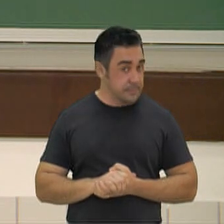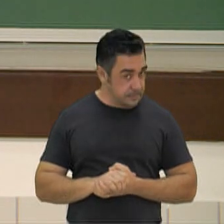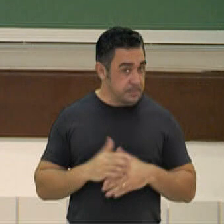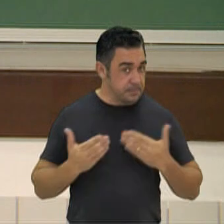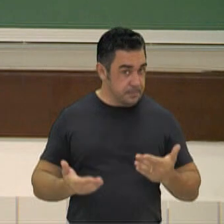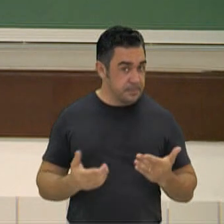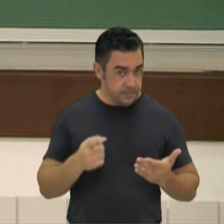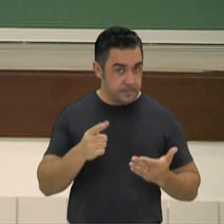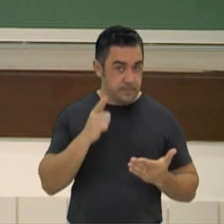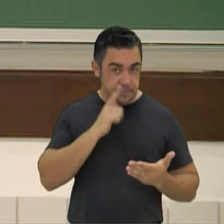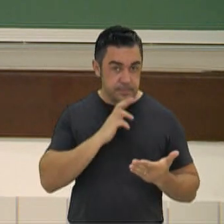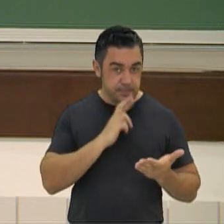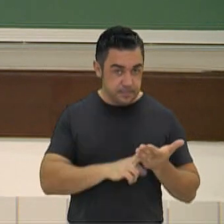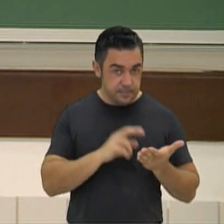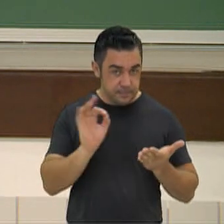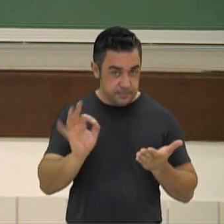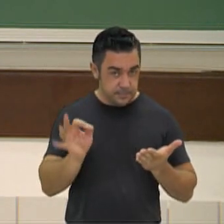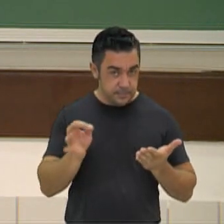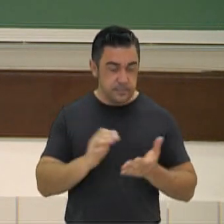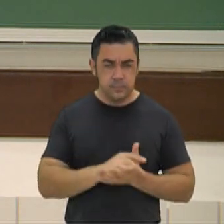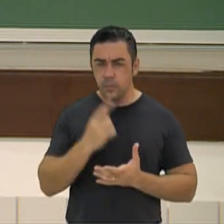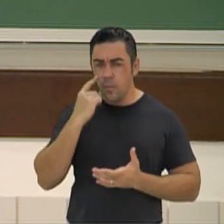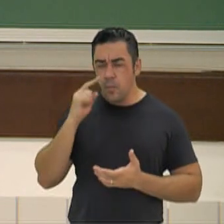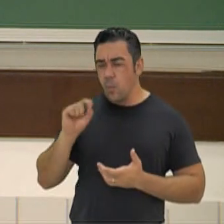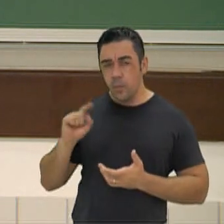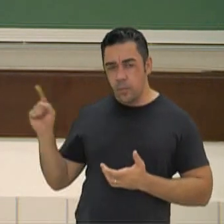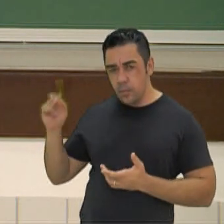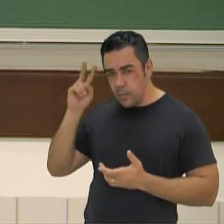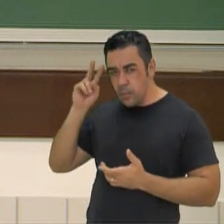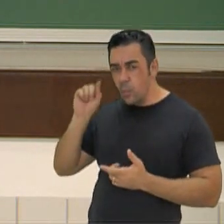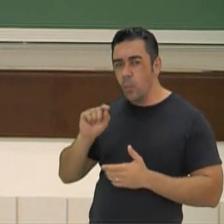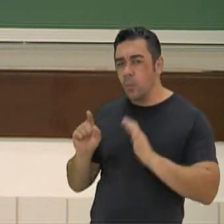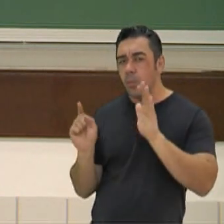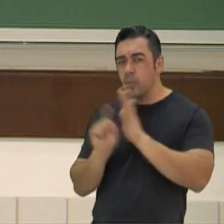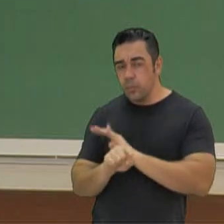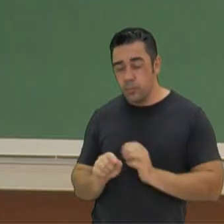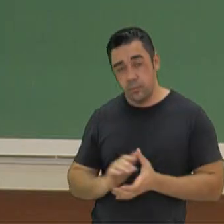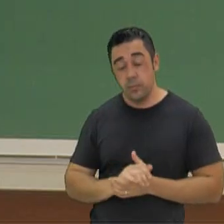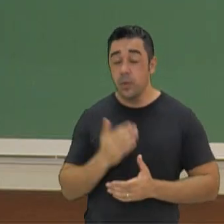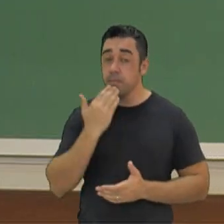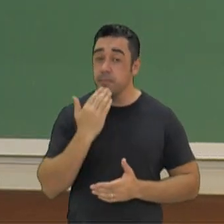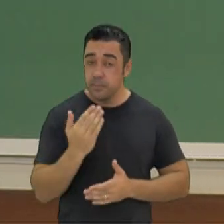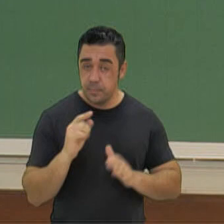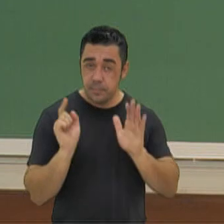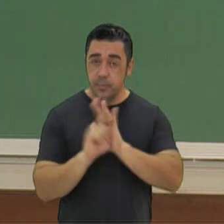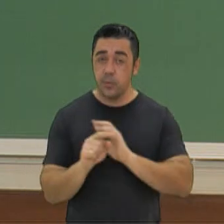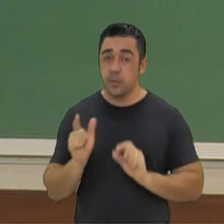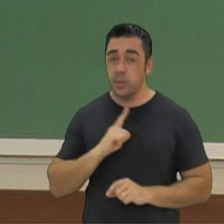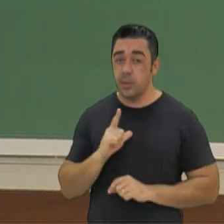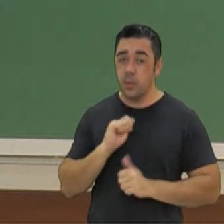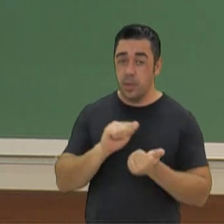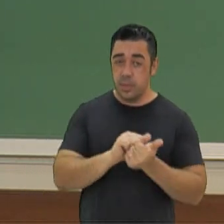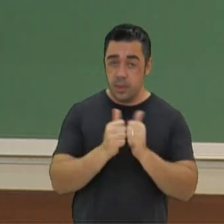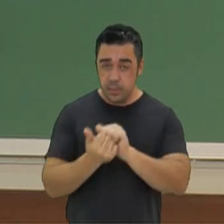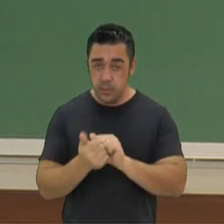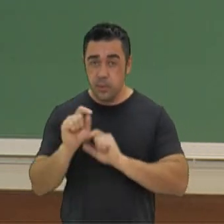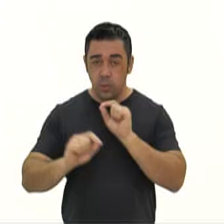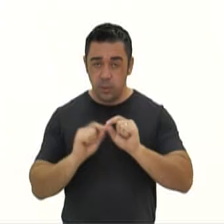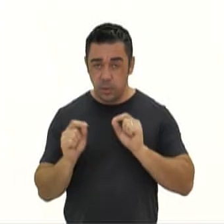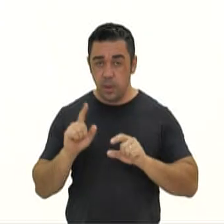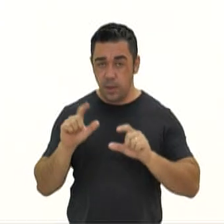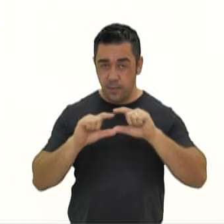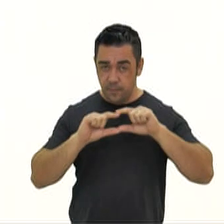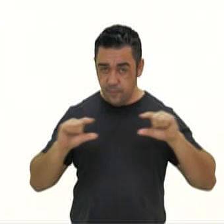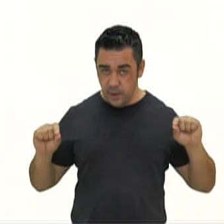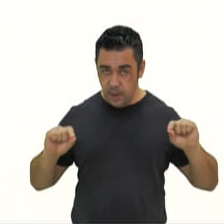Então, pessoal, conseguiram responder a questão? Vamos só lembrar o que ele estava perguntando? Então, ele está perguntando o seguinte: a adaptação a que se refere a